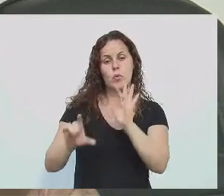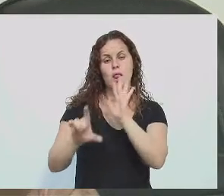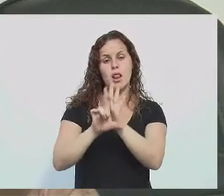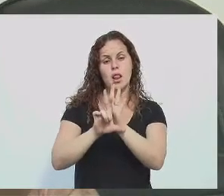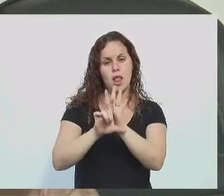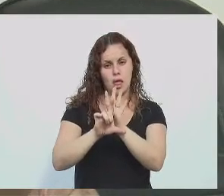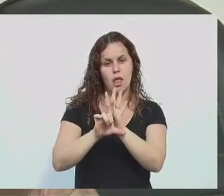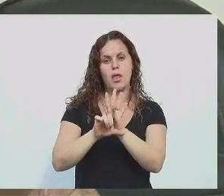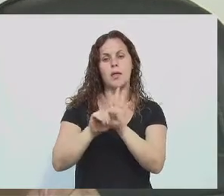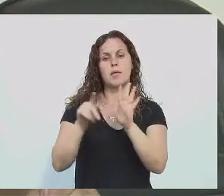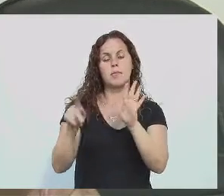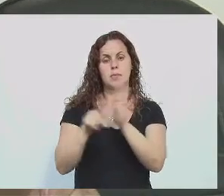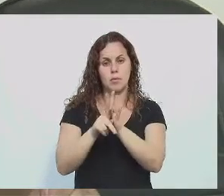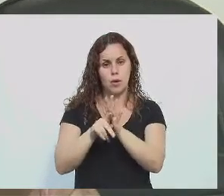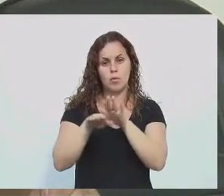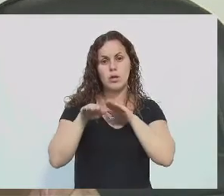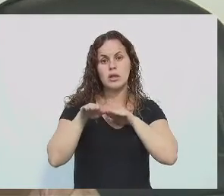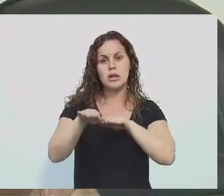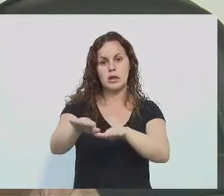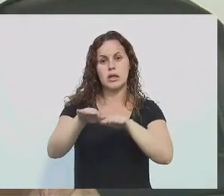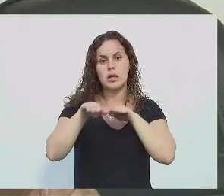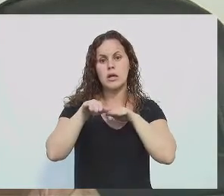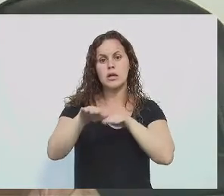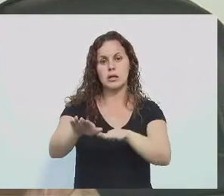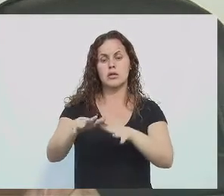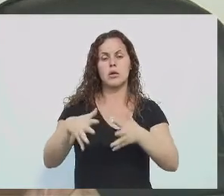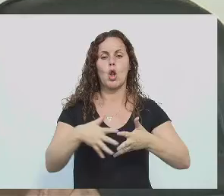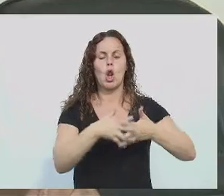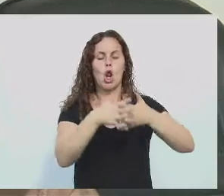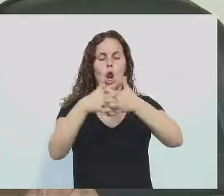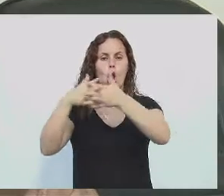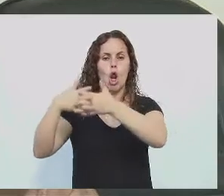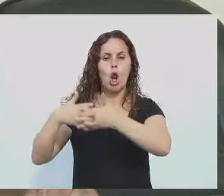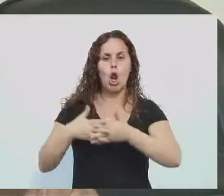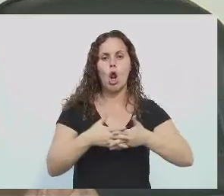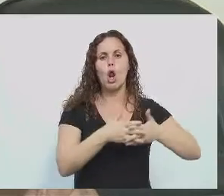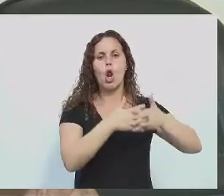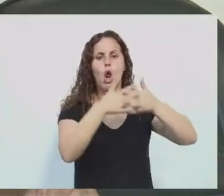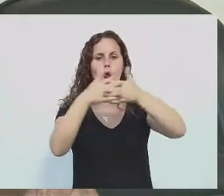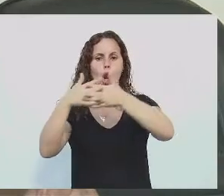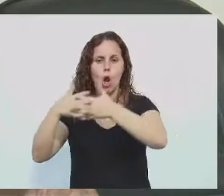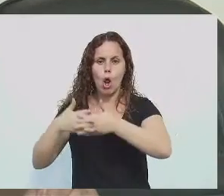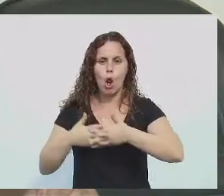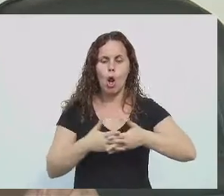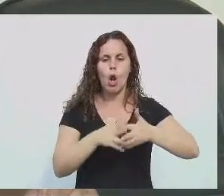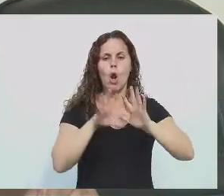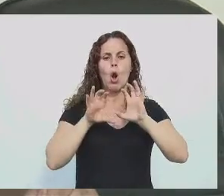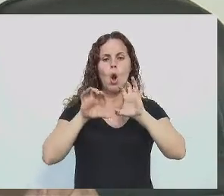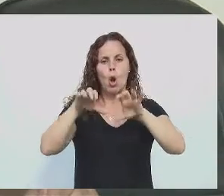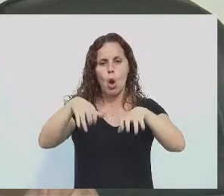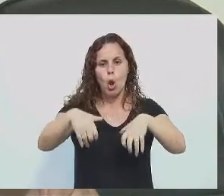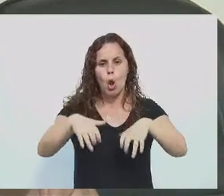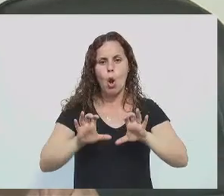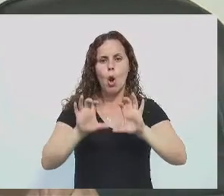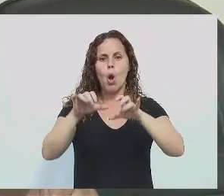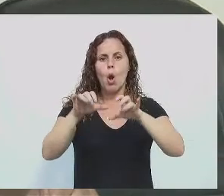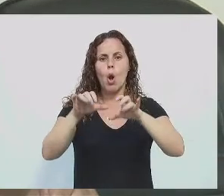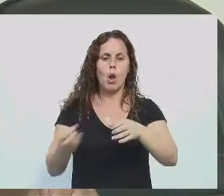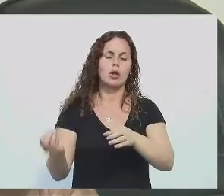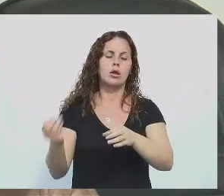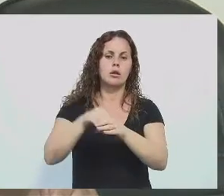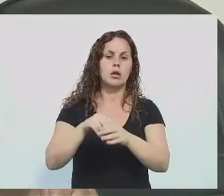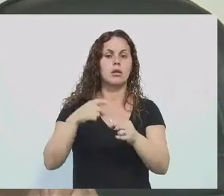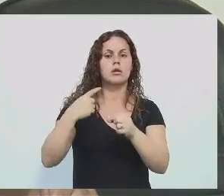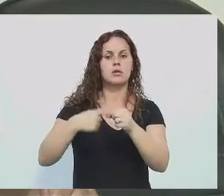para disciplinar o trânsito de veículos carga pesada dentro do município de Viçosa, com base no parecer contido